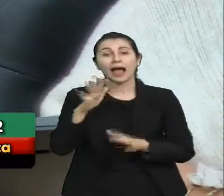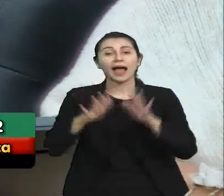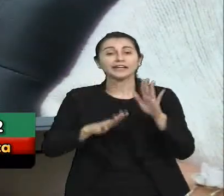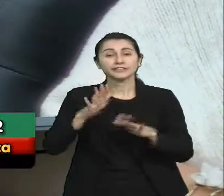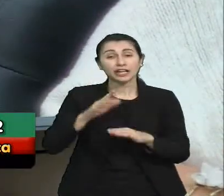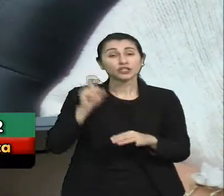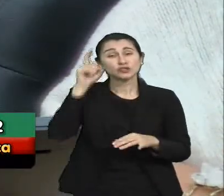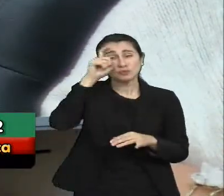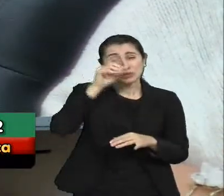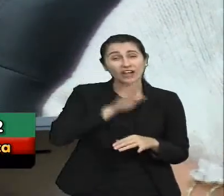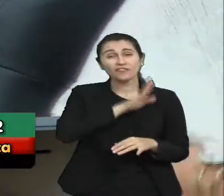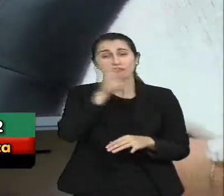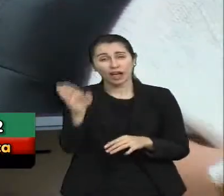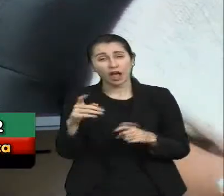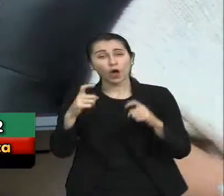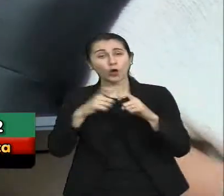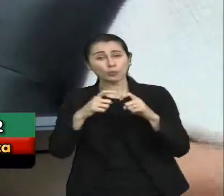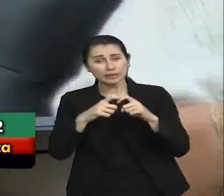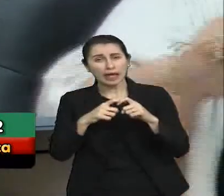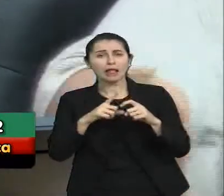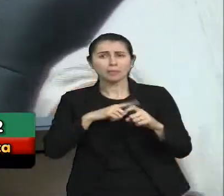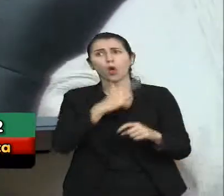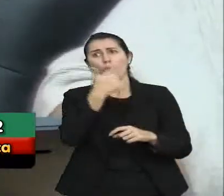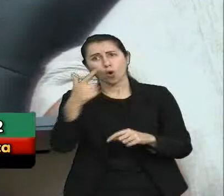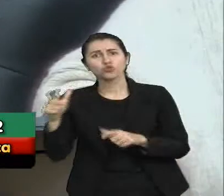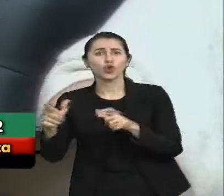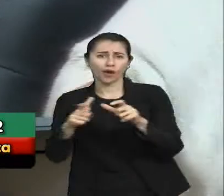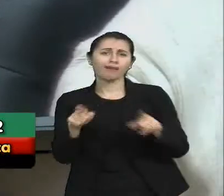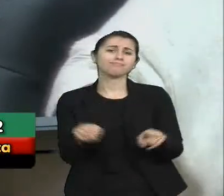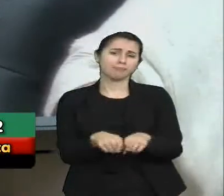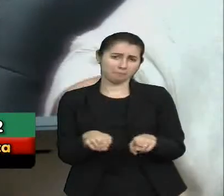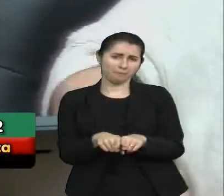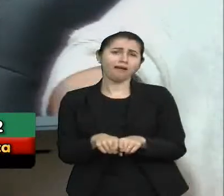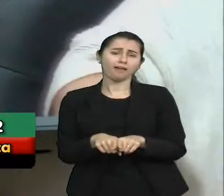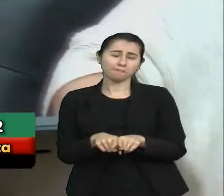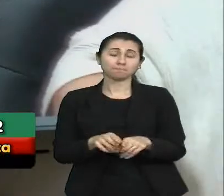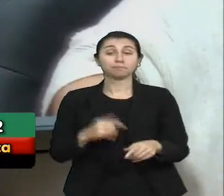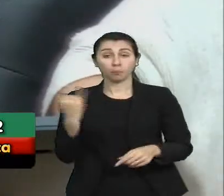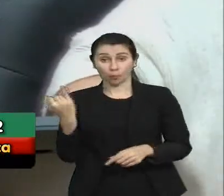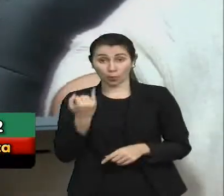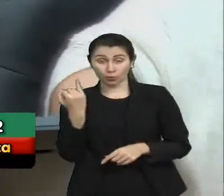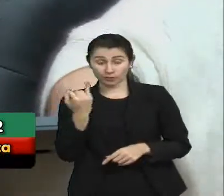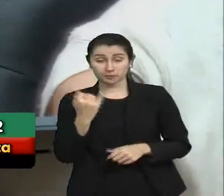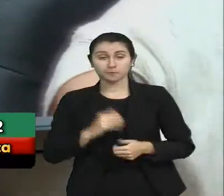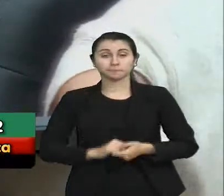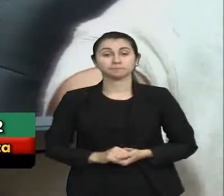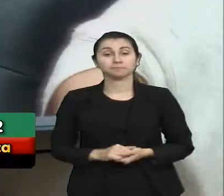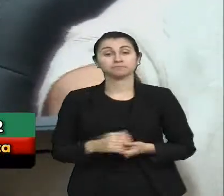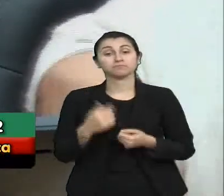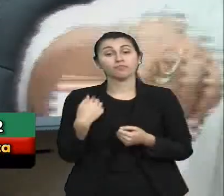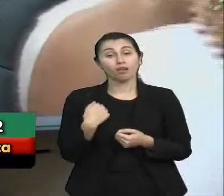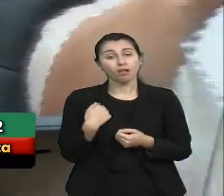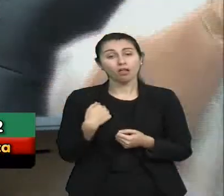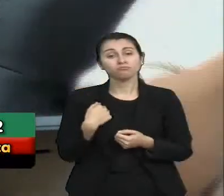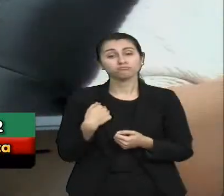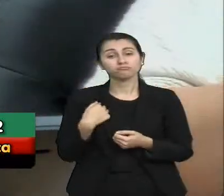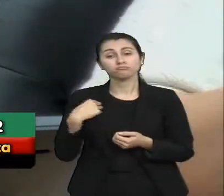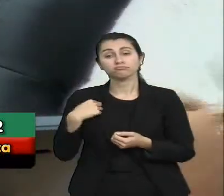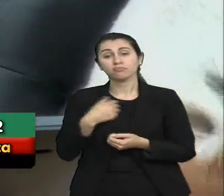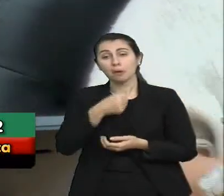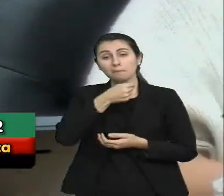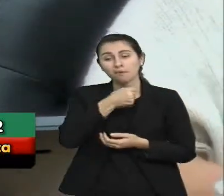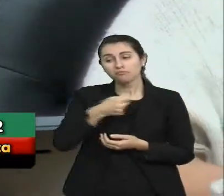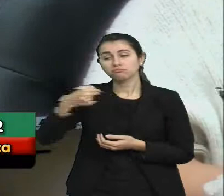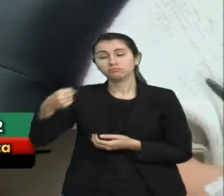e outros. Muito importante. Então, agora eu vou passar a fala para o Igor e